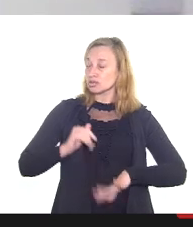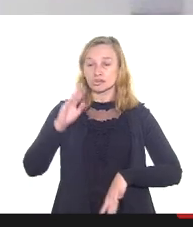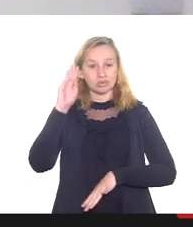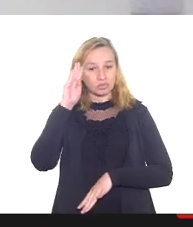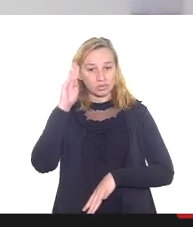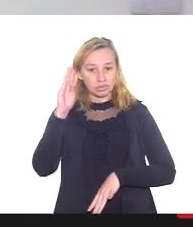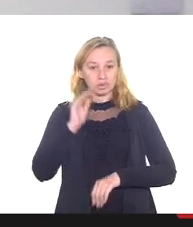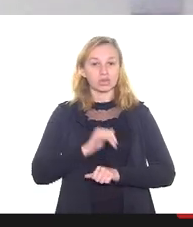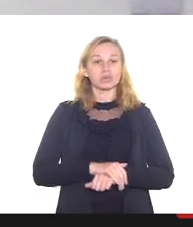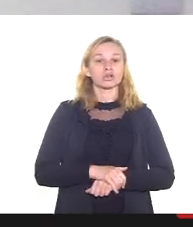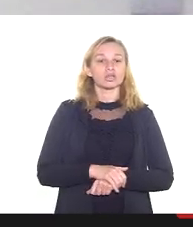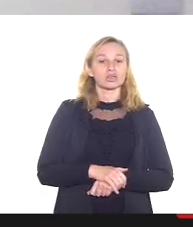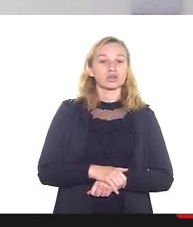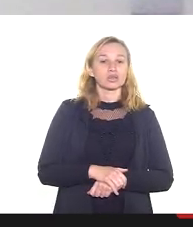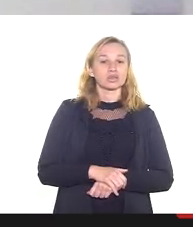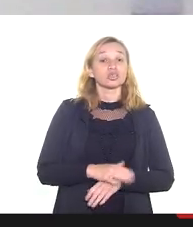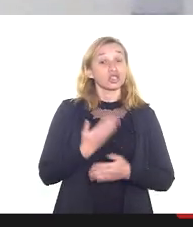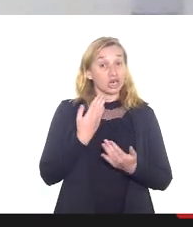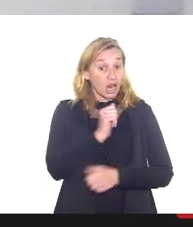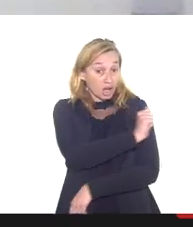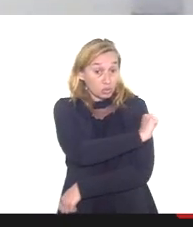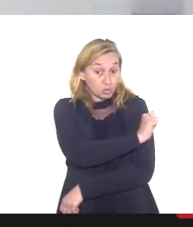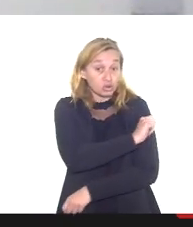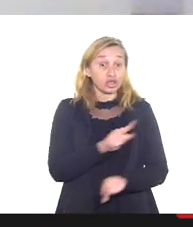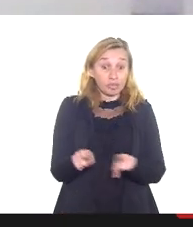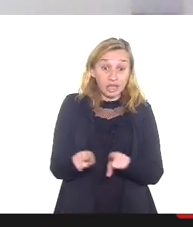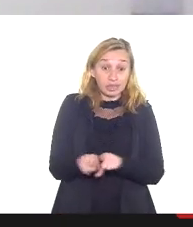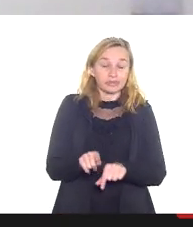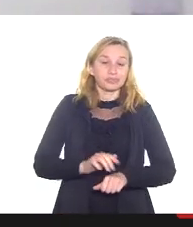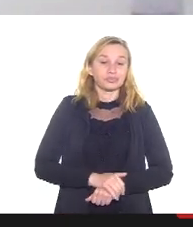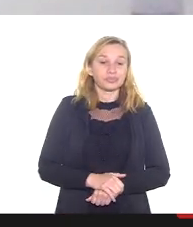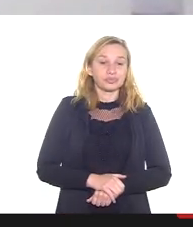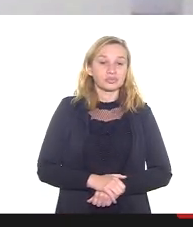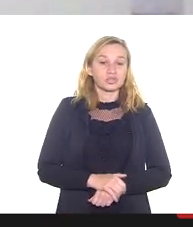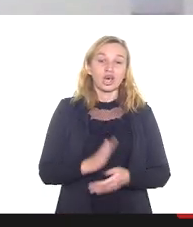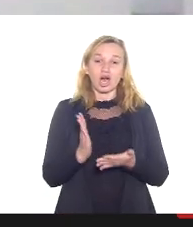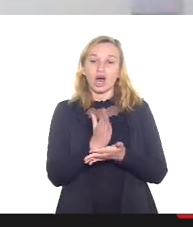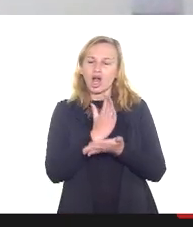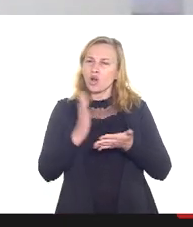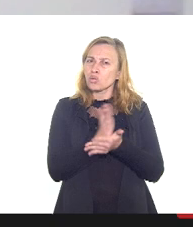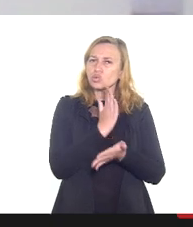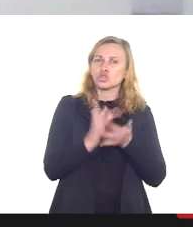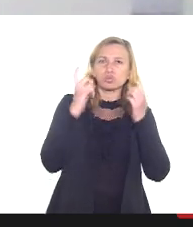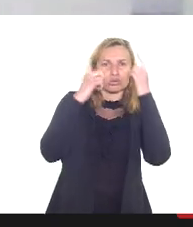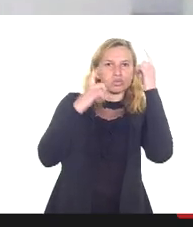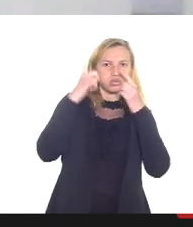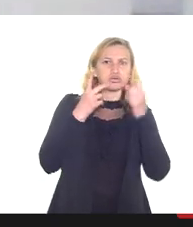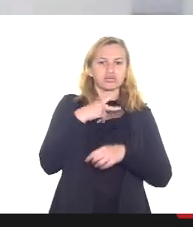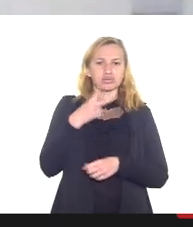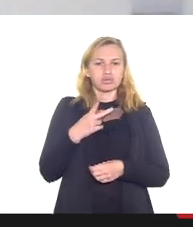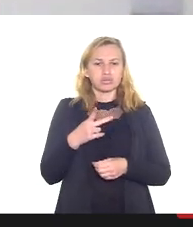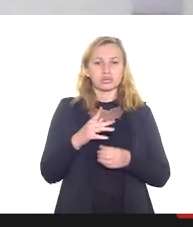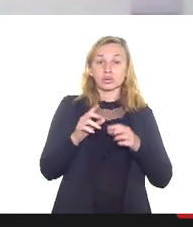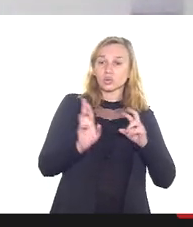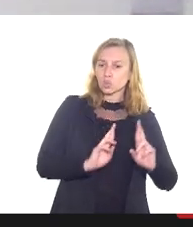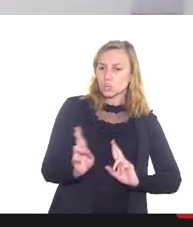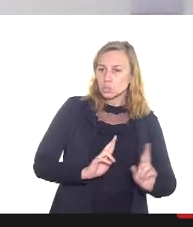principalmente, além dos estudantes. Algumas preocupações estão colocadas, tanto com